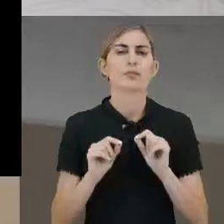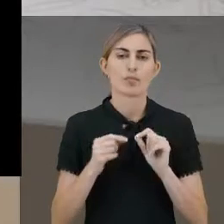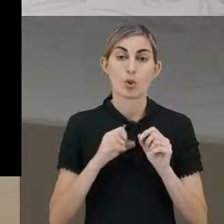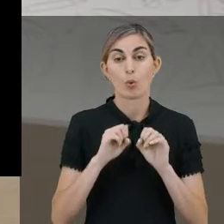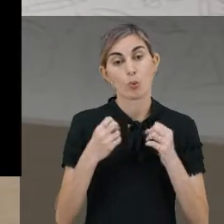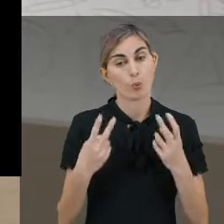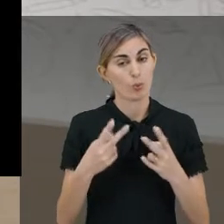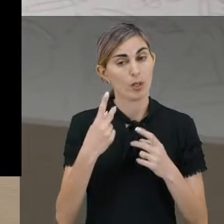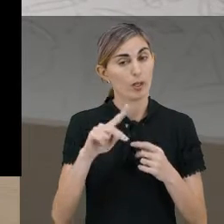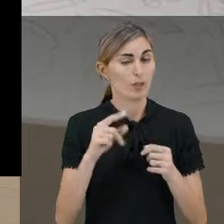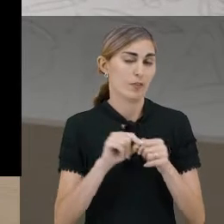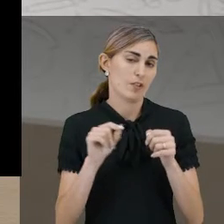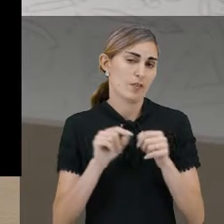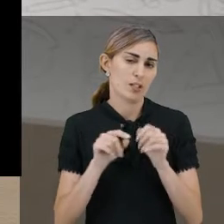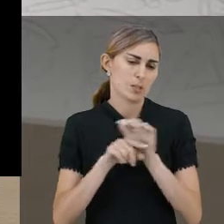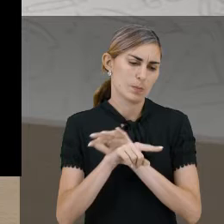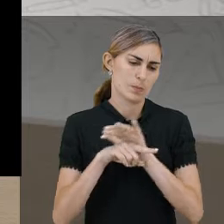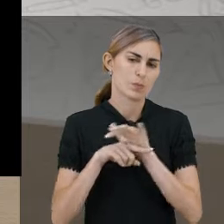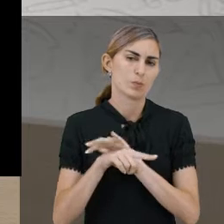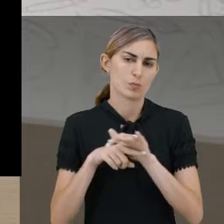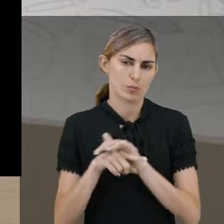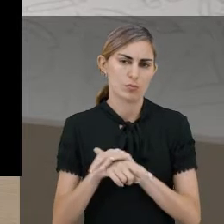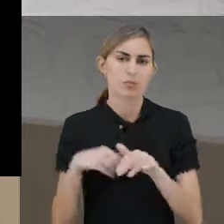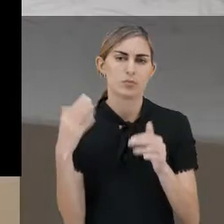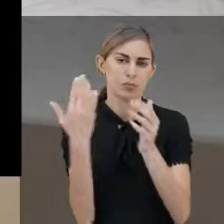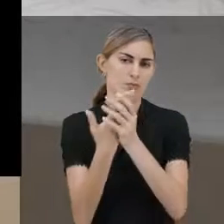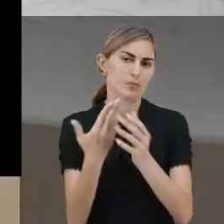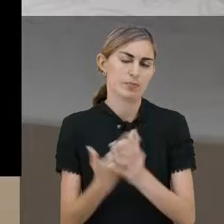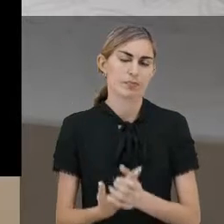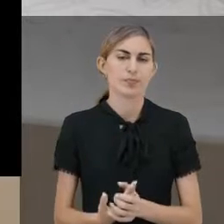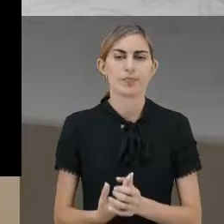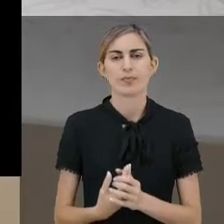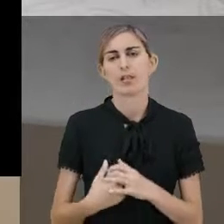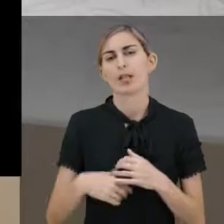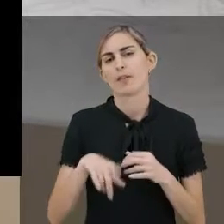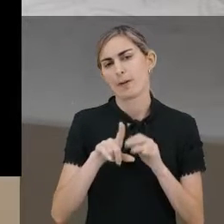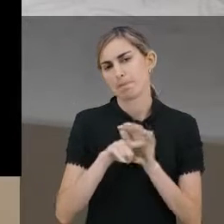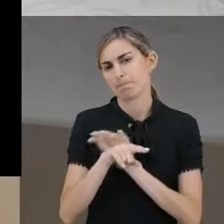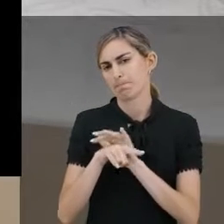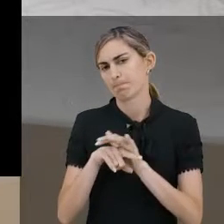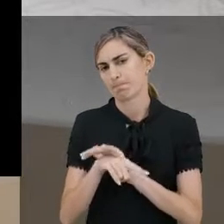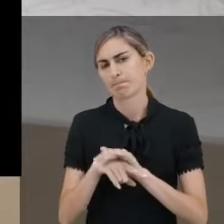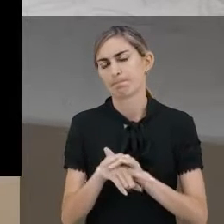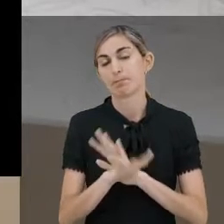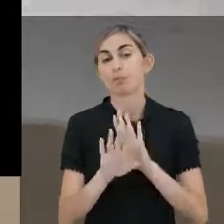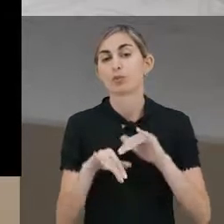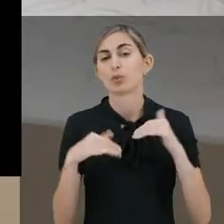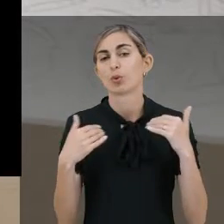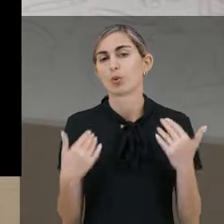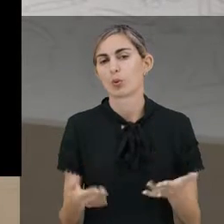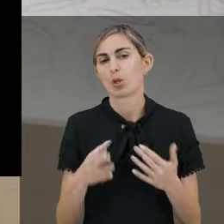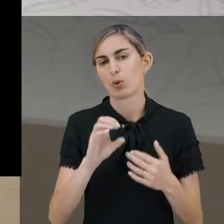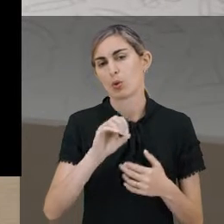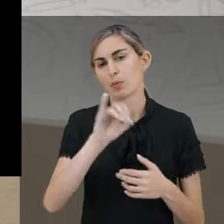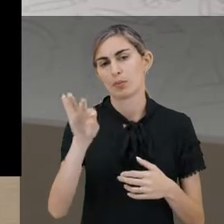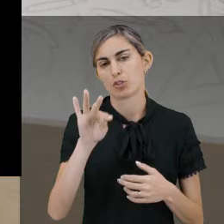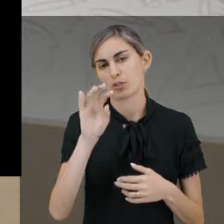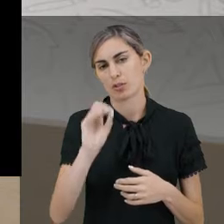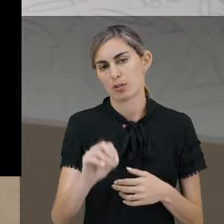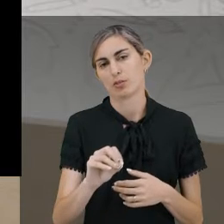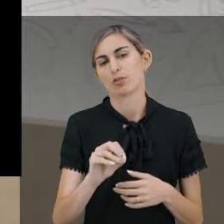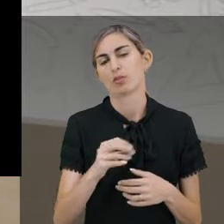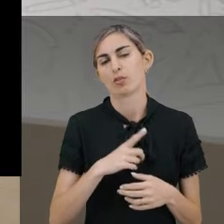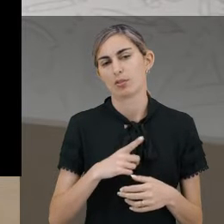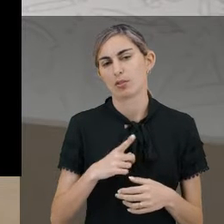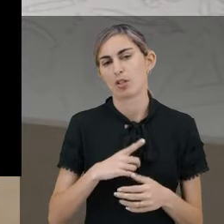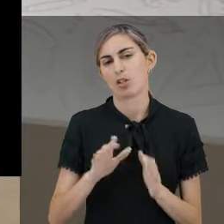where, ou seja, ele irá fazer uma consulta no banco de dados e ele vai pesquisar qual é o objeto